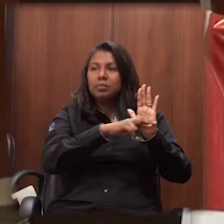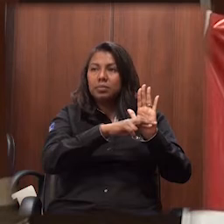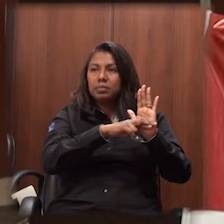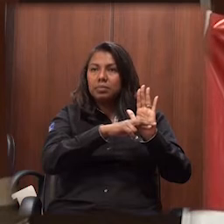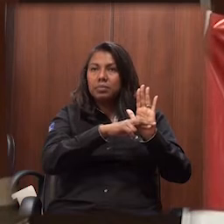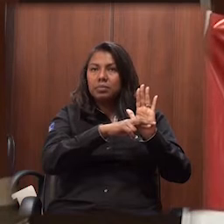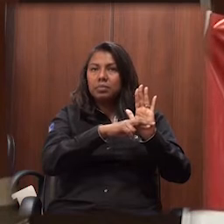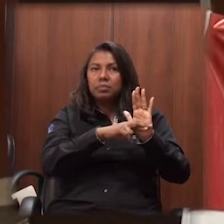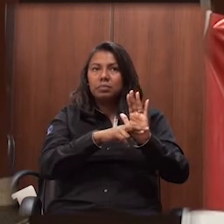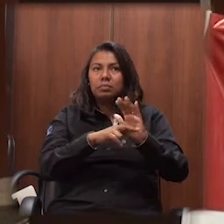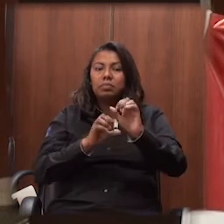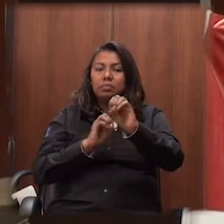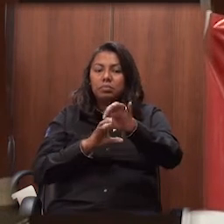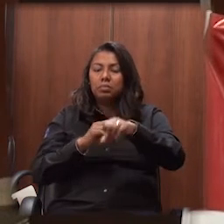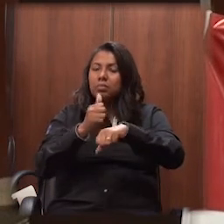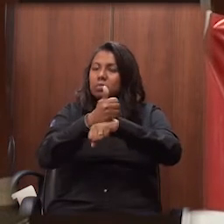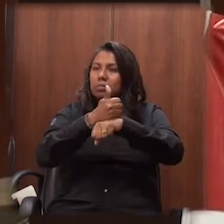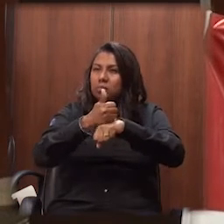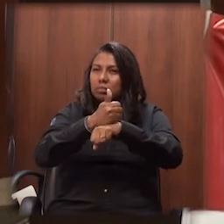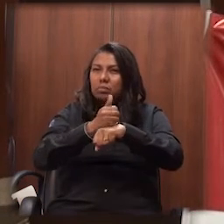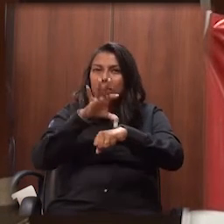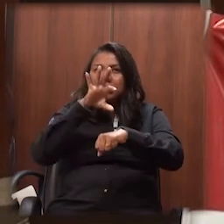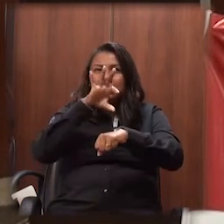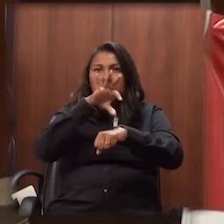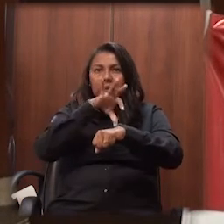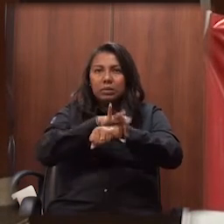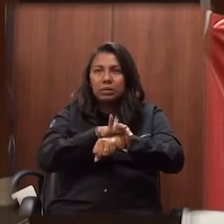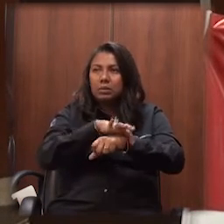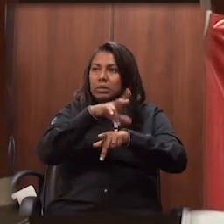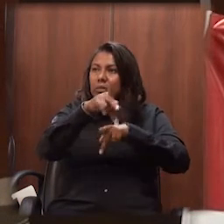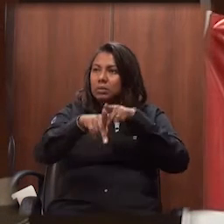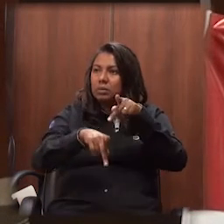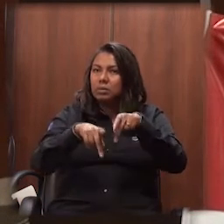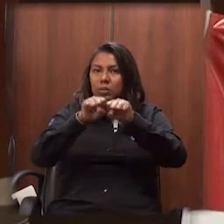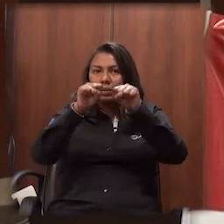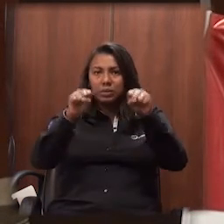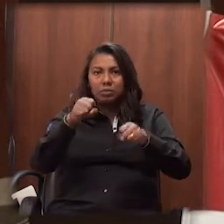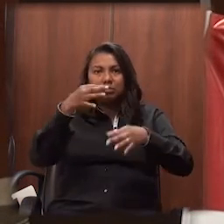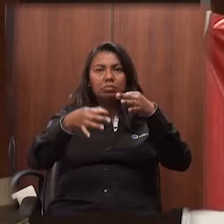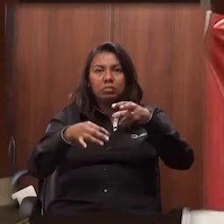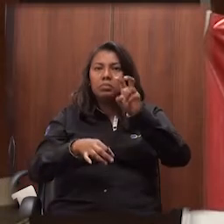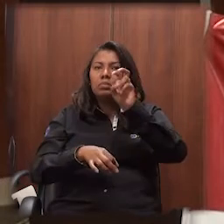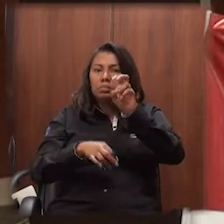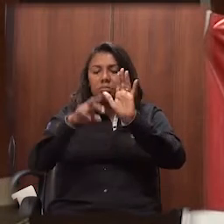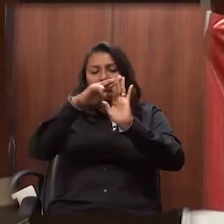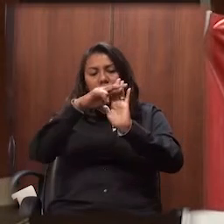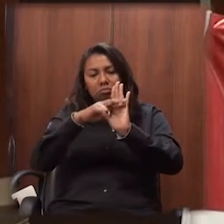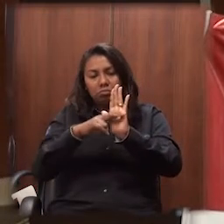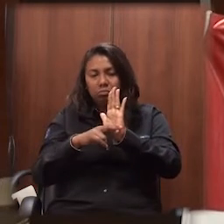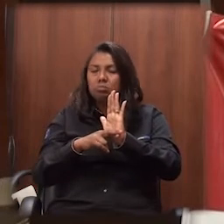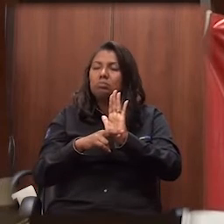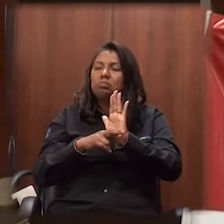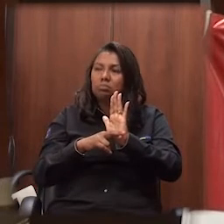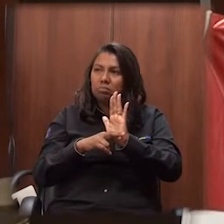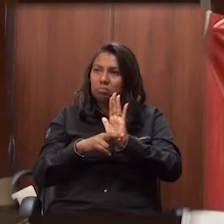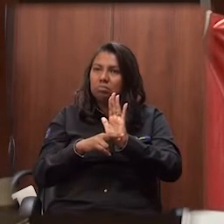aí. A educação dos profissionais de segurança pública e do sistema de justiça tem 5 diretrizes. Então, nos